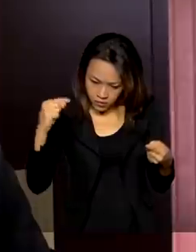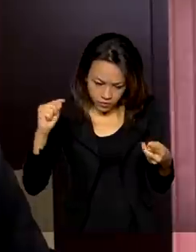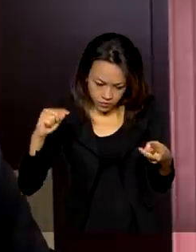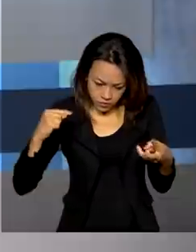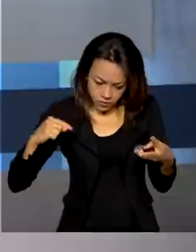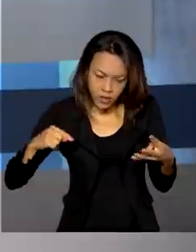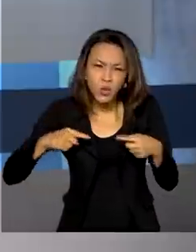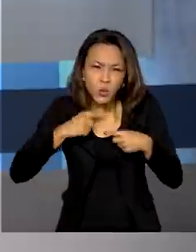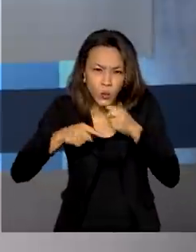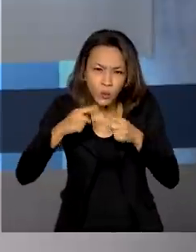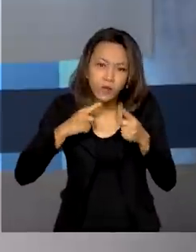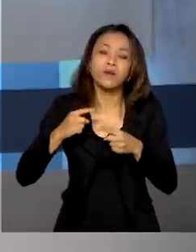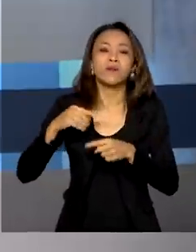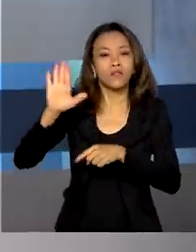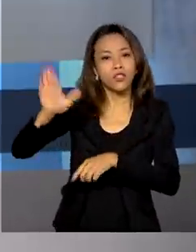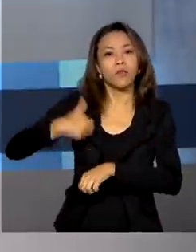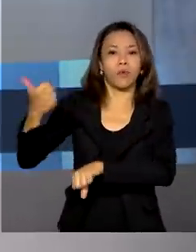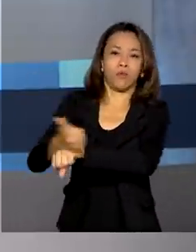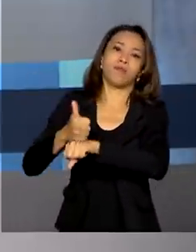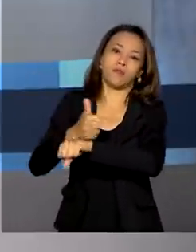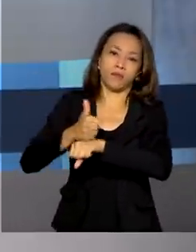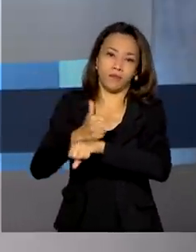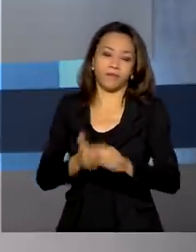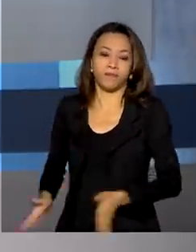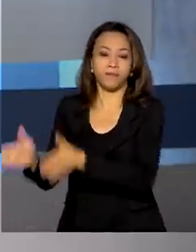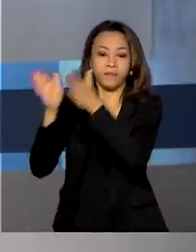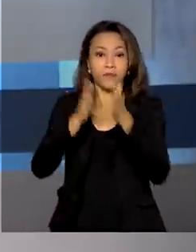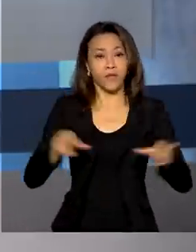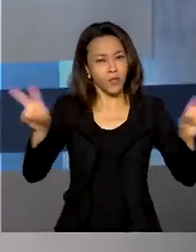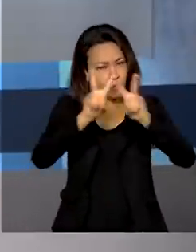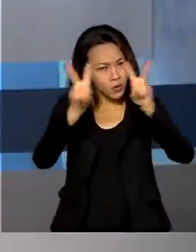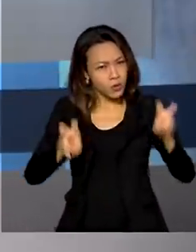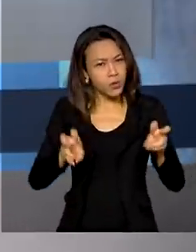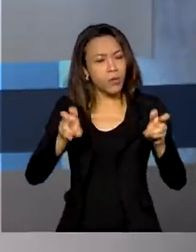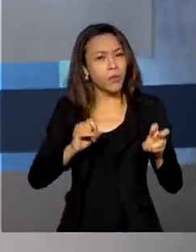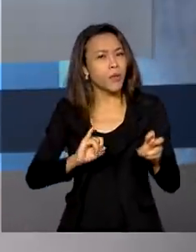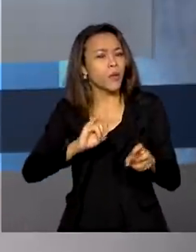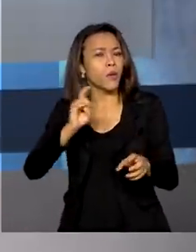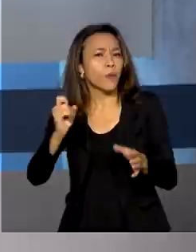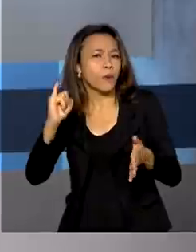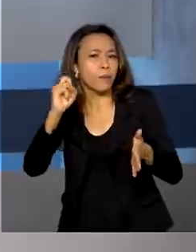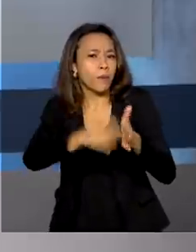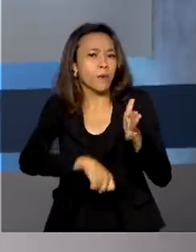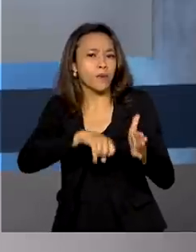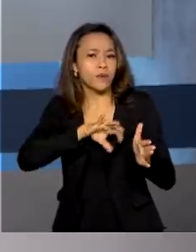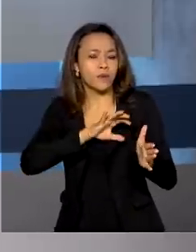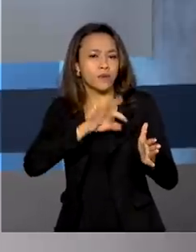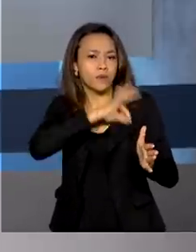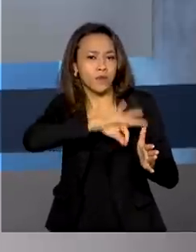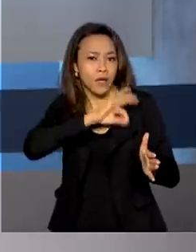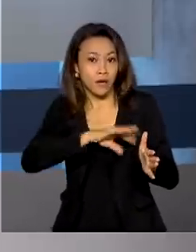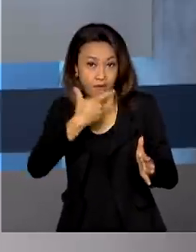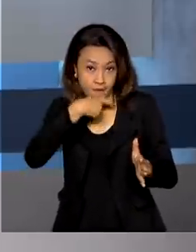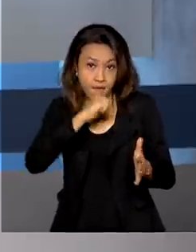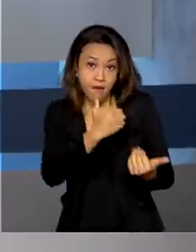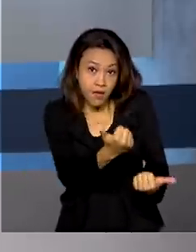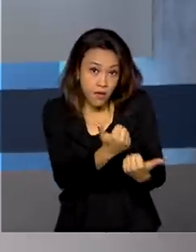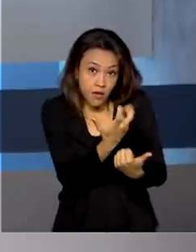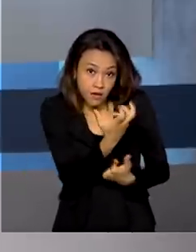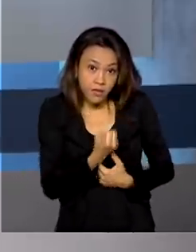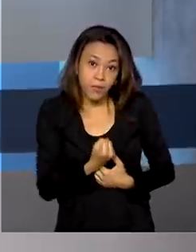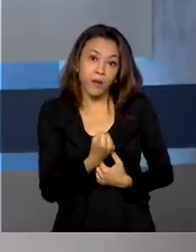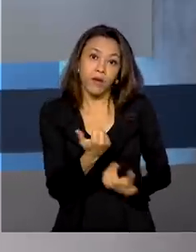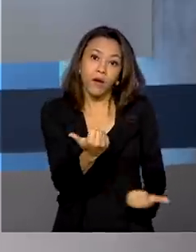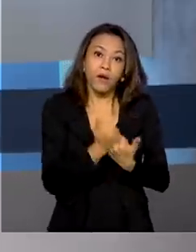um contador e falando sobre o Imposto de Renda você sabia que quem recebeu o auxílio emergencial em